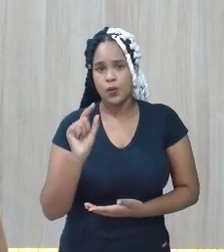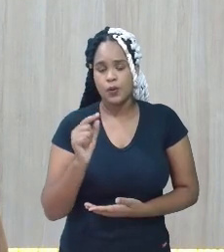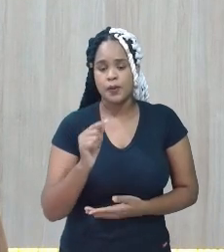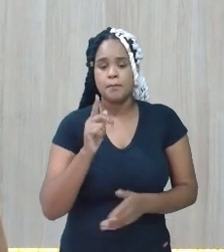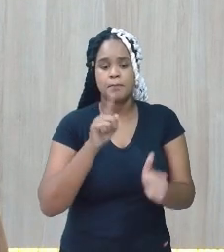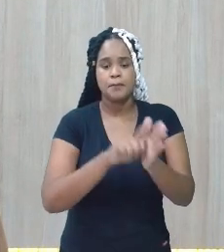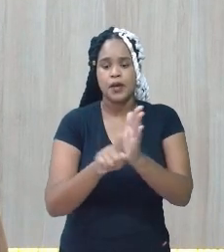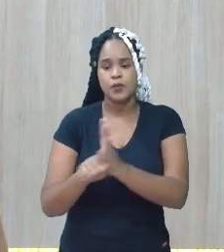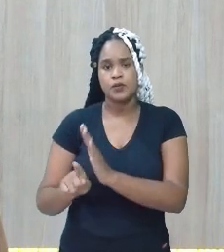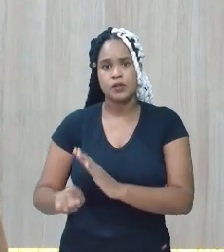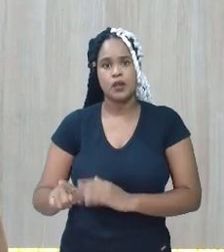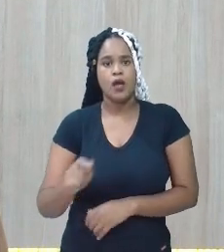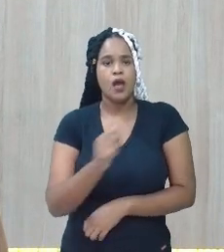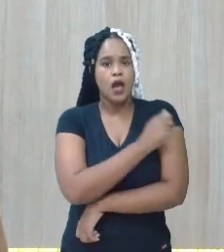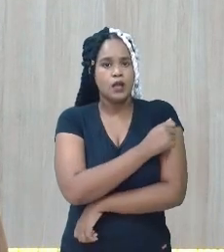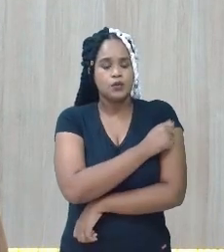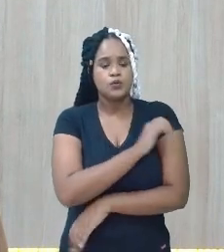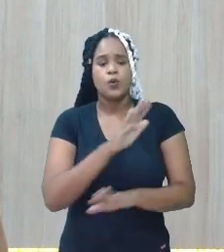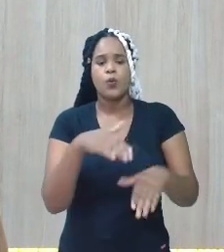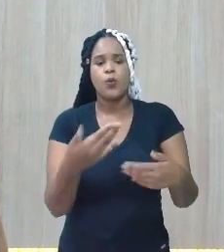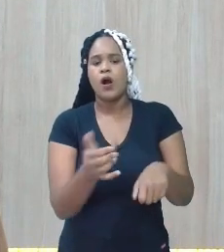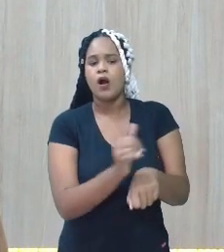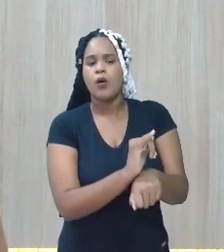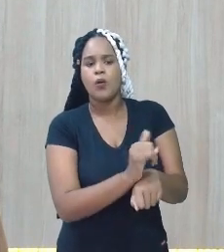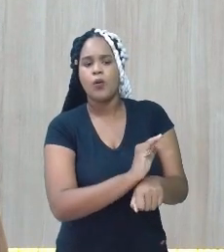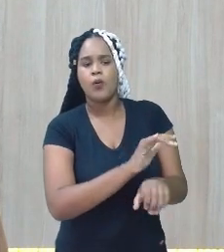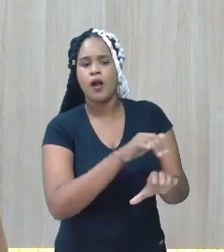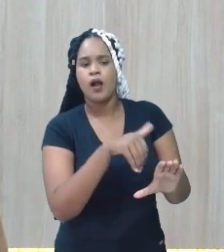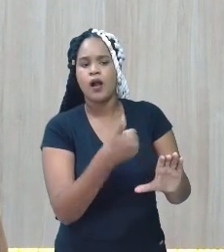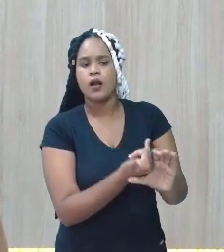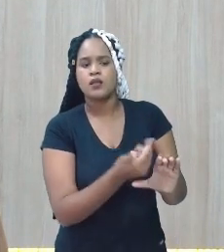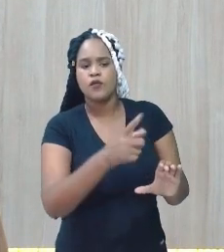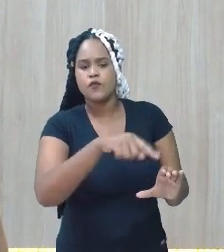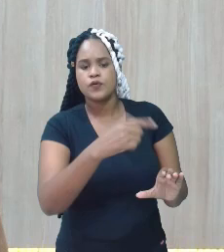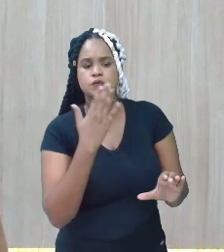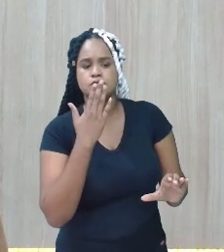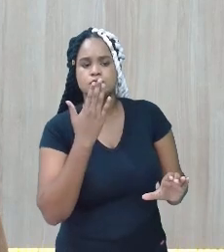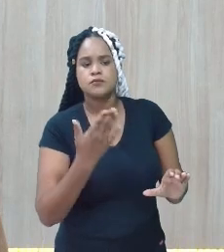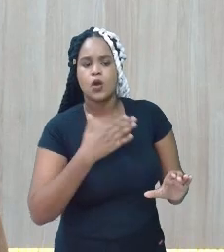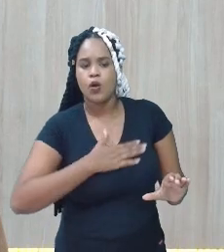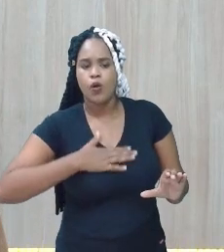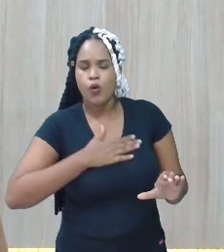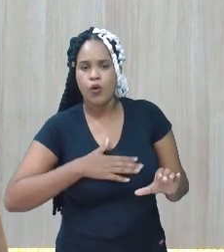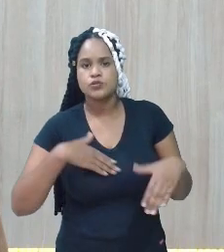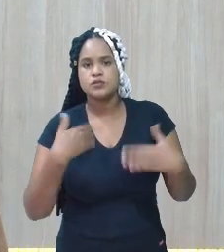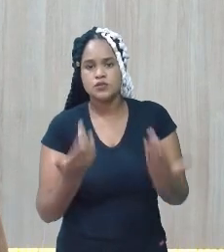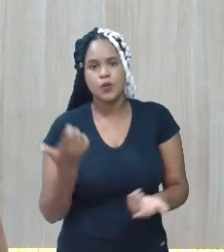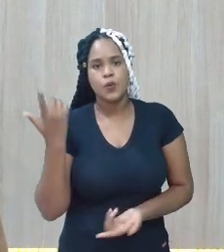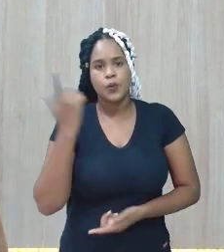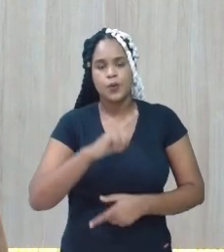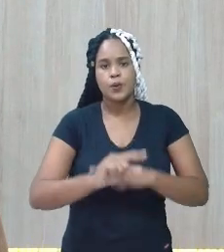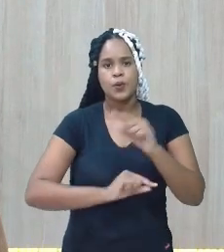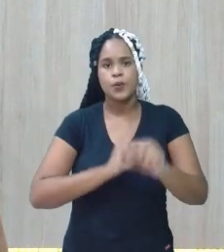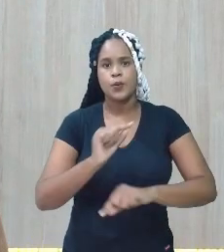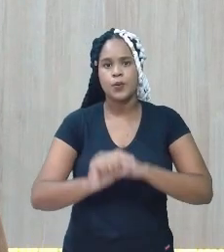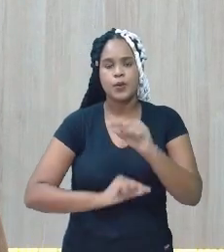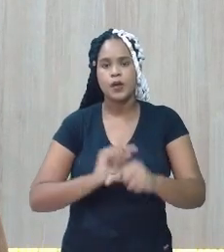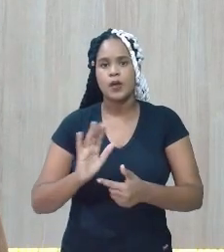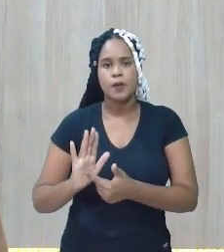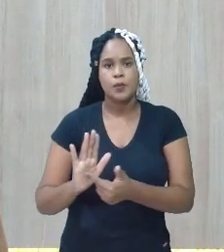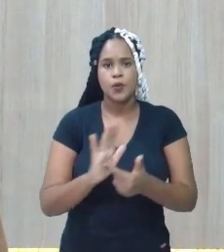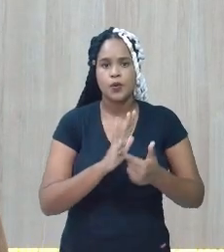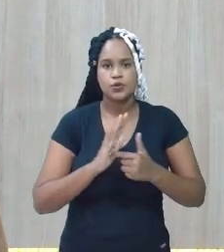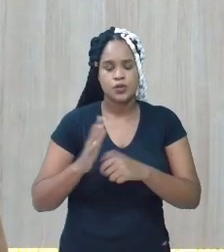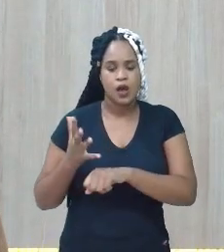o canal do momento, o que é que está sendo mais interessante e, a partir dele, o professor construir e levar